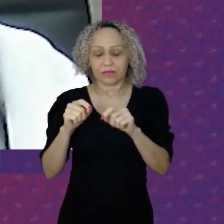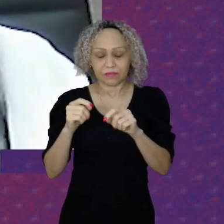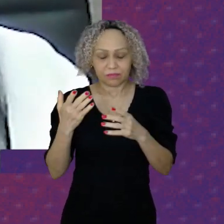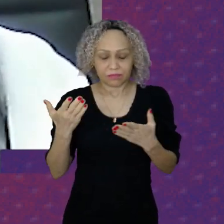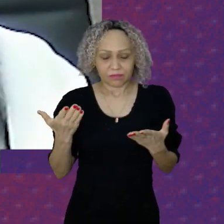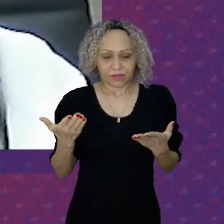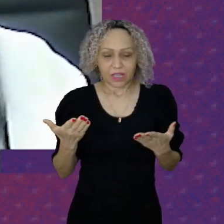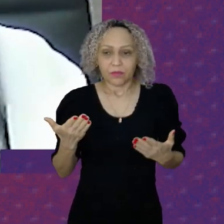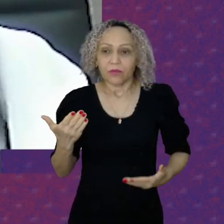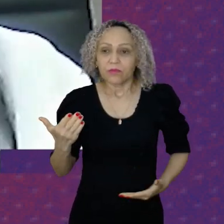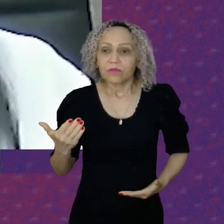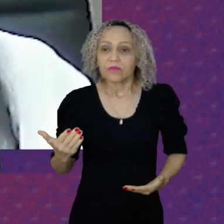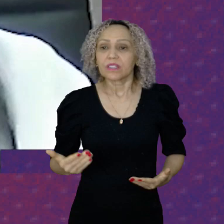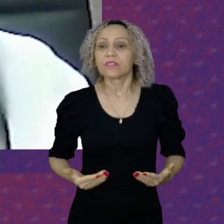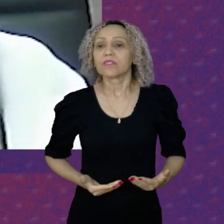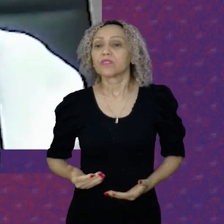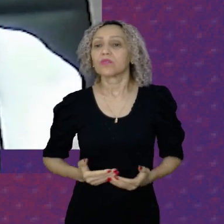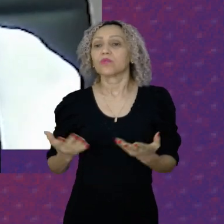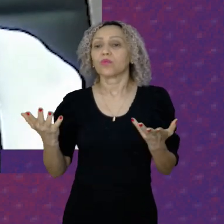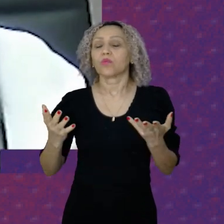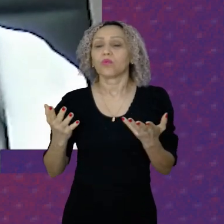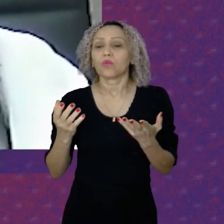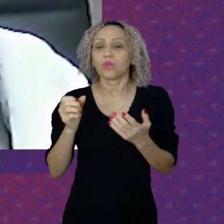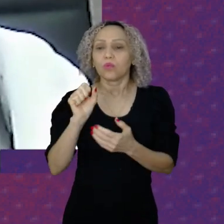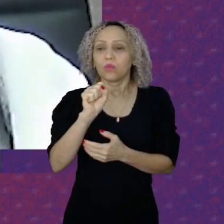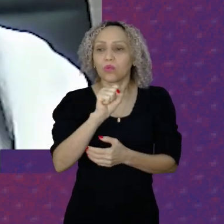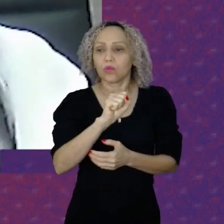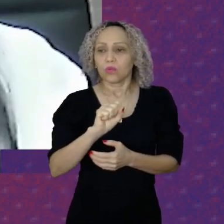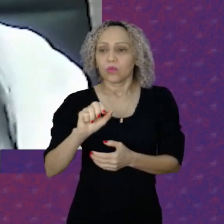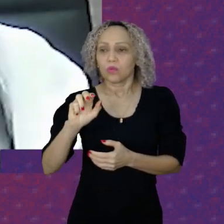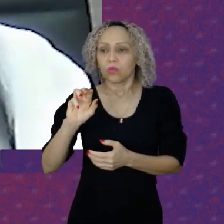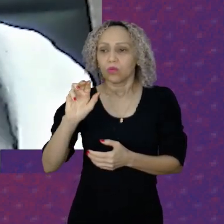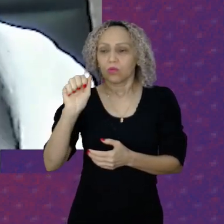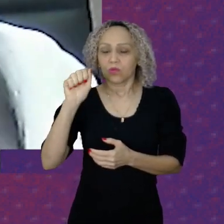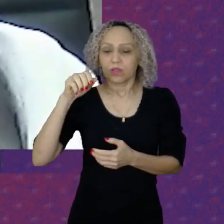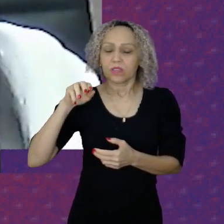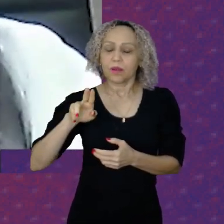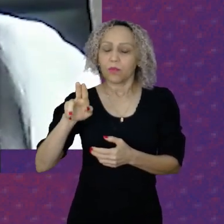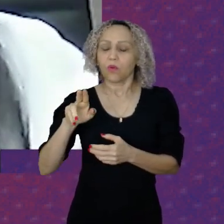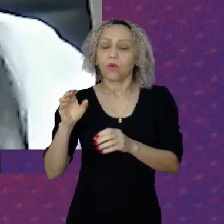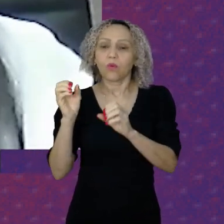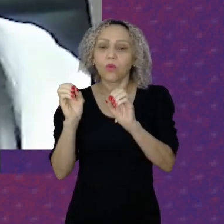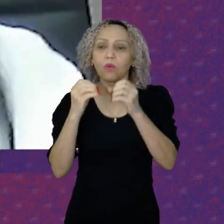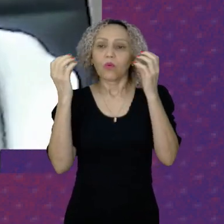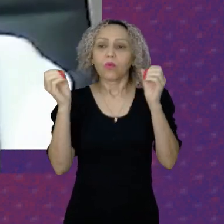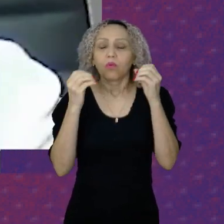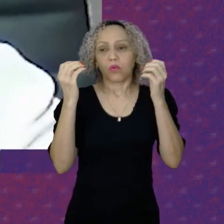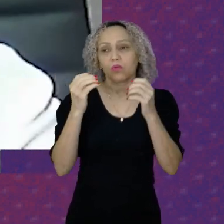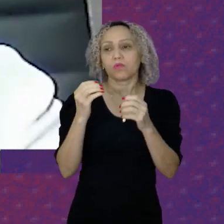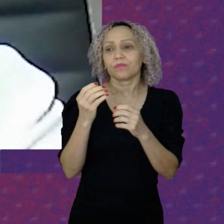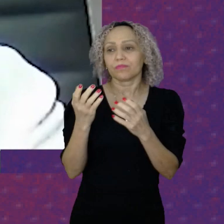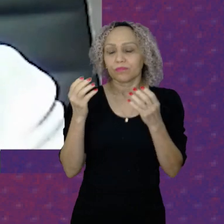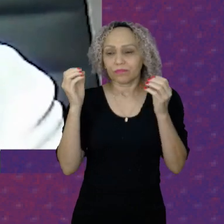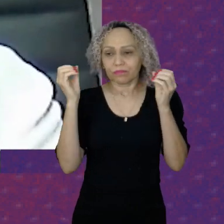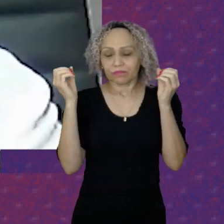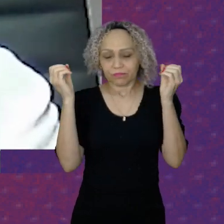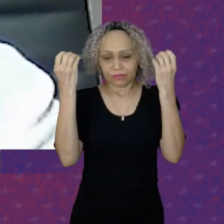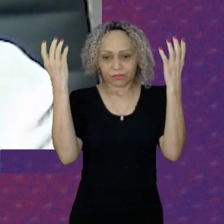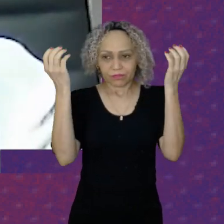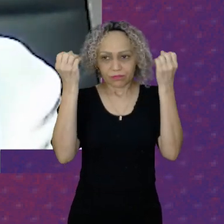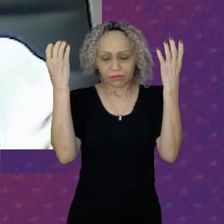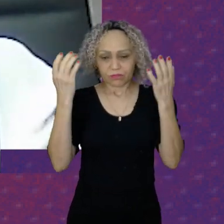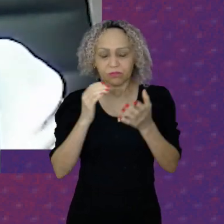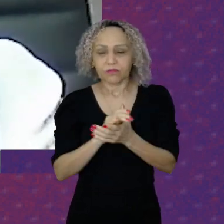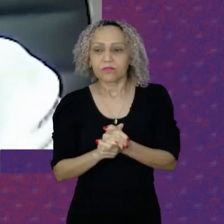Emergência Metropolitano, em Lauro de Freitas, que salvou inúmeras vidas. Antes disso, as pessoas eram transportadas